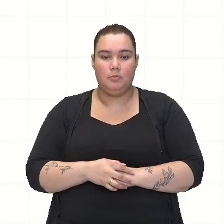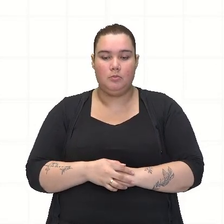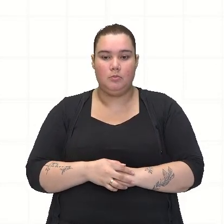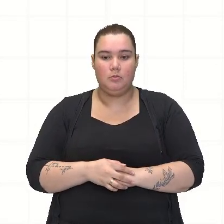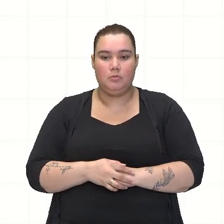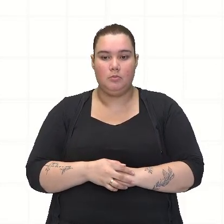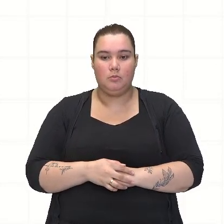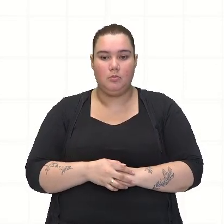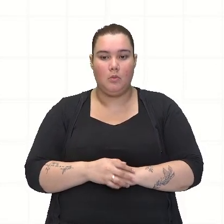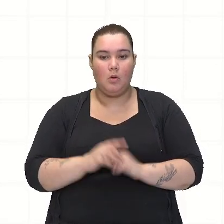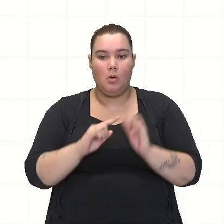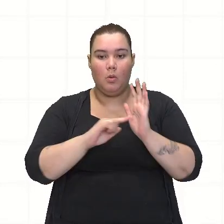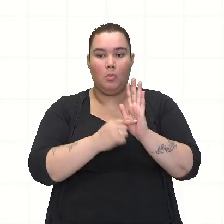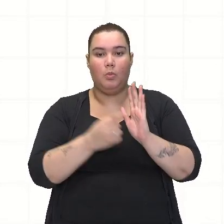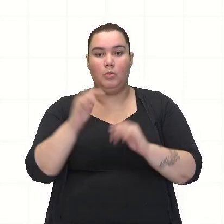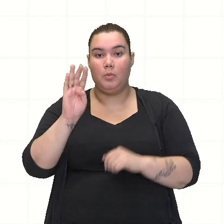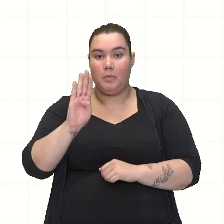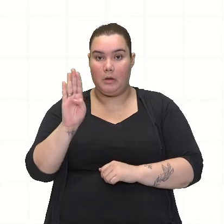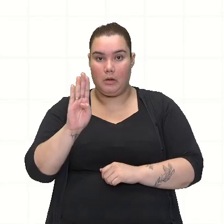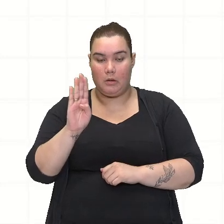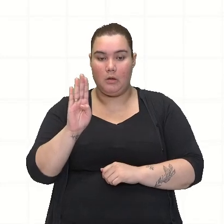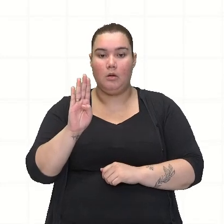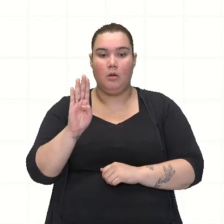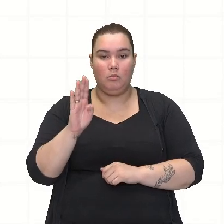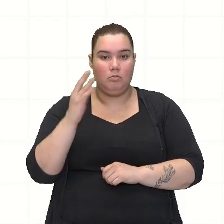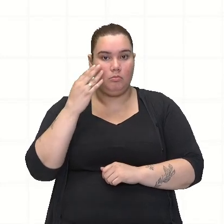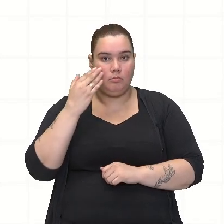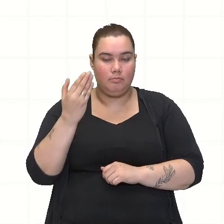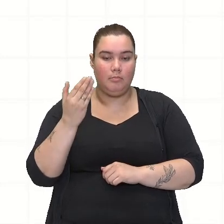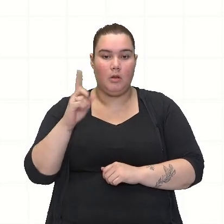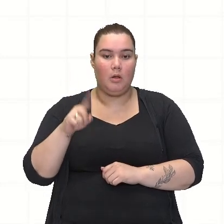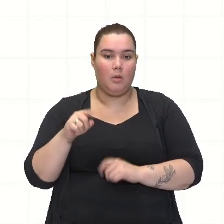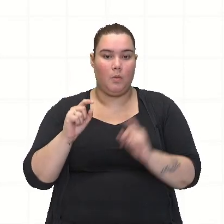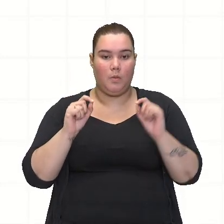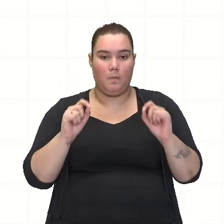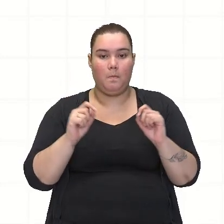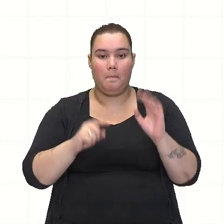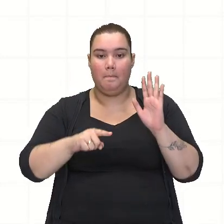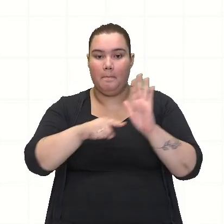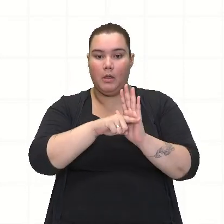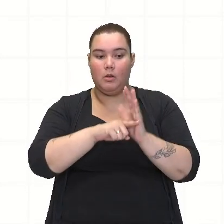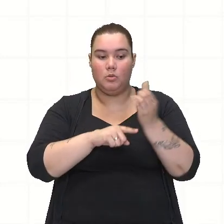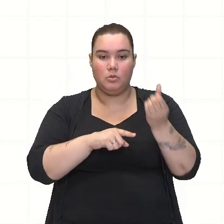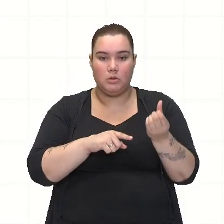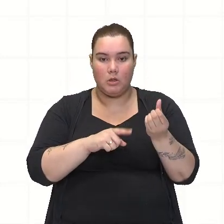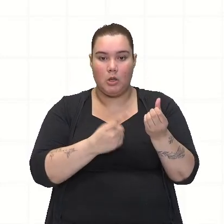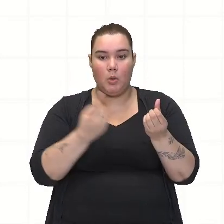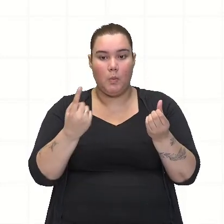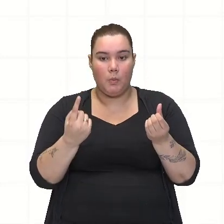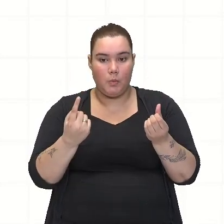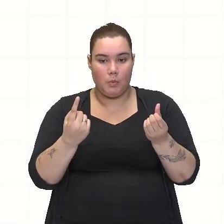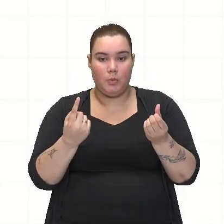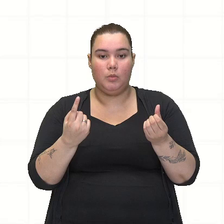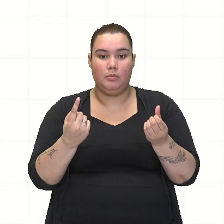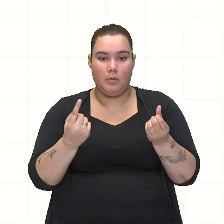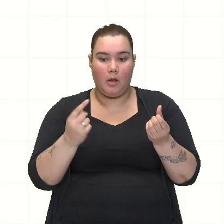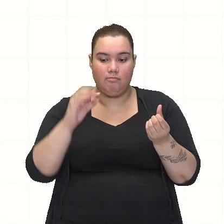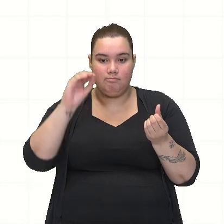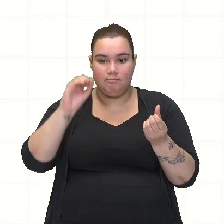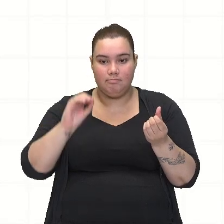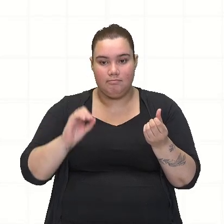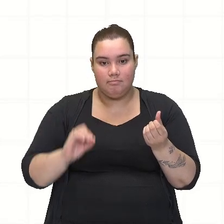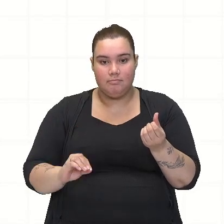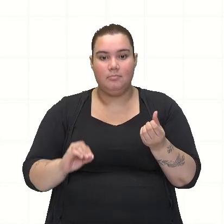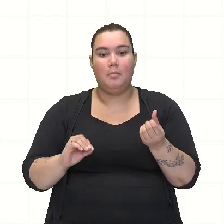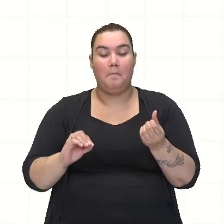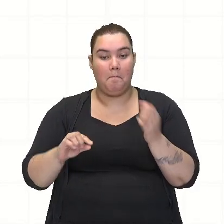ver o ponto B, ó. Então, o ponto B, ele é -6 e 1, olha, quando desce, continua